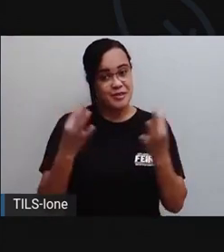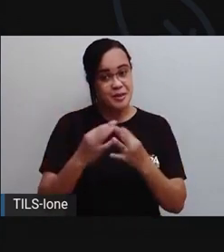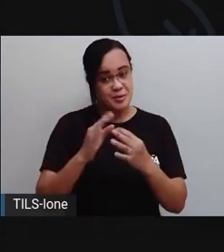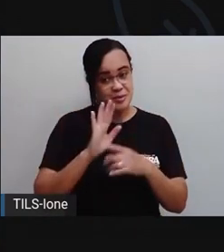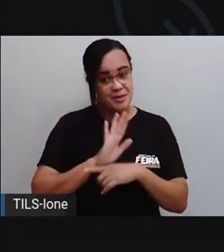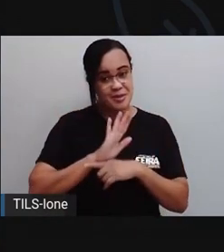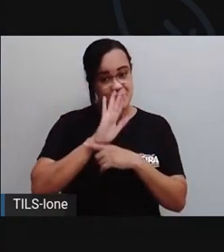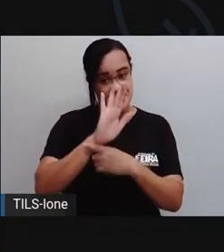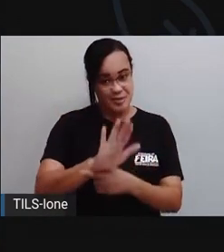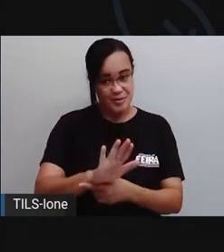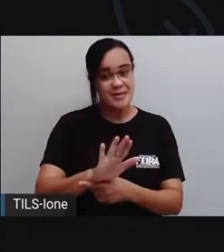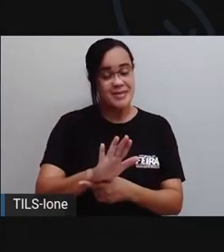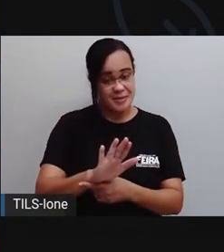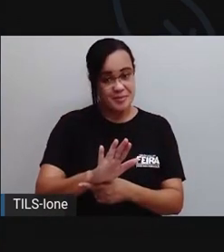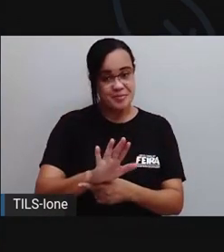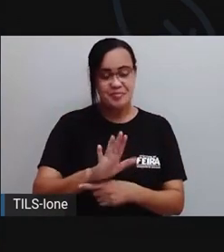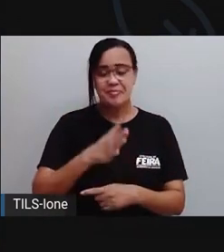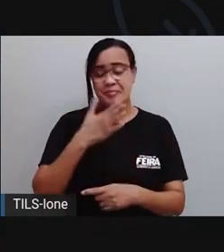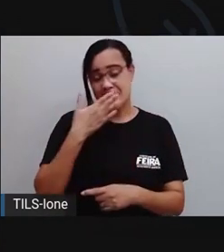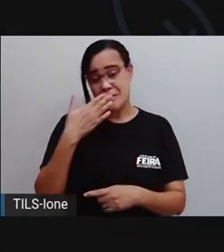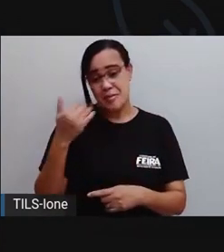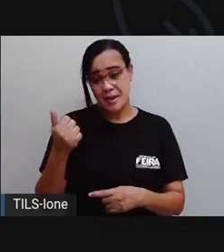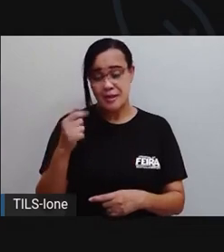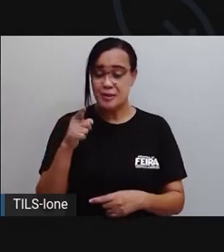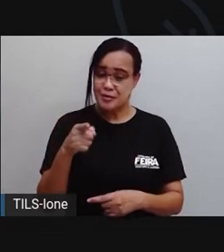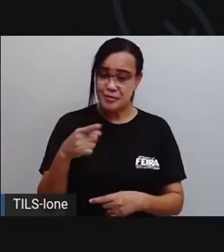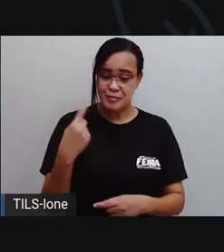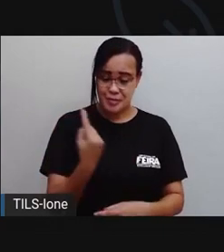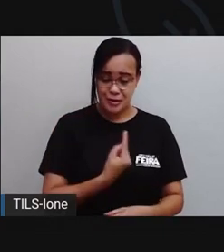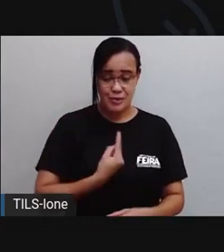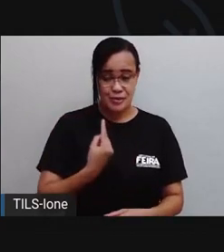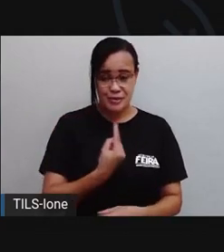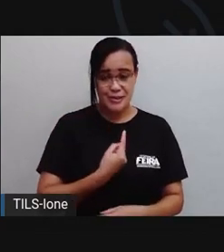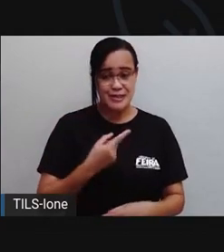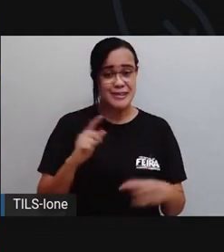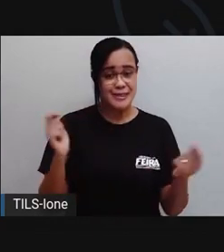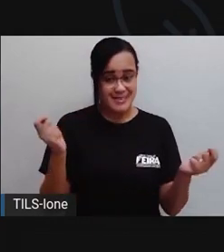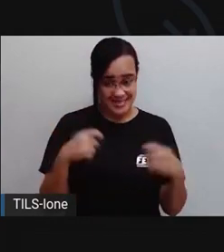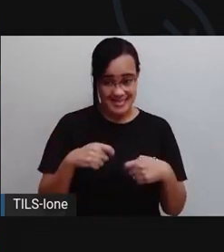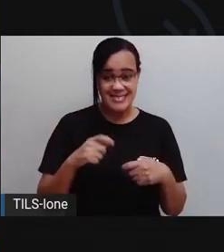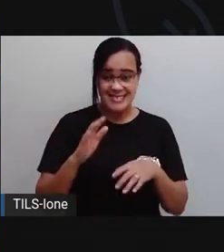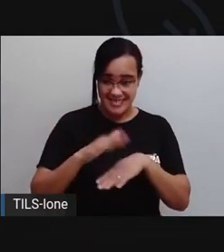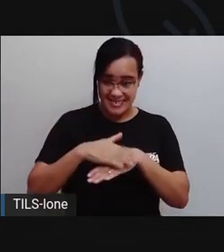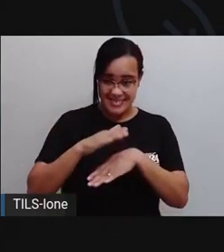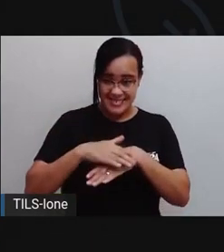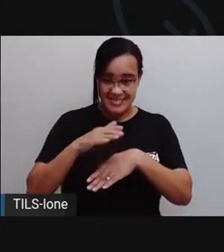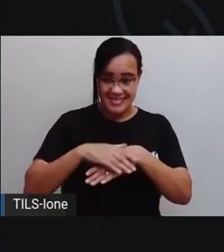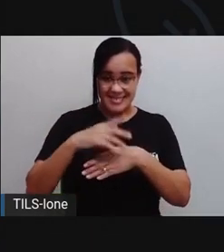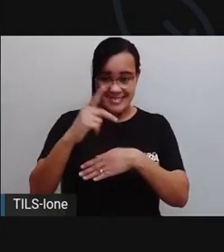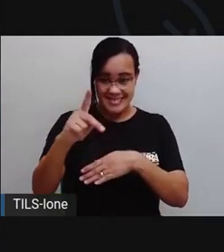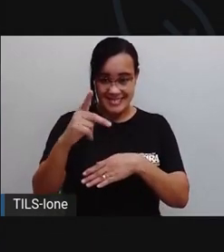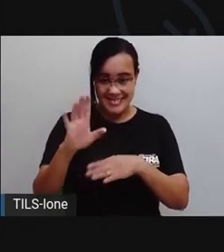para você poder fazer sozinho, né? Ah, o tecido.